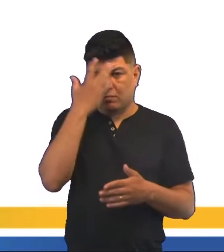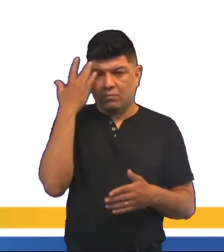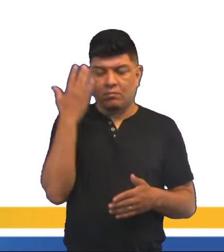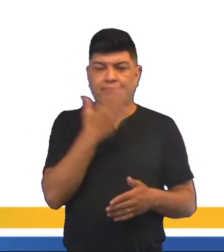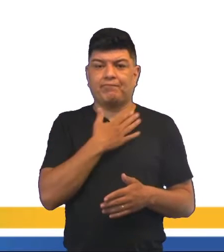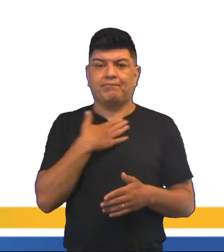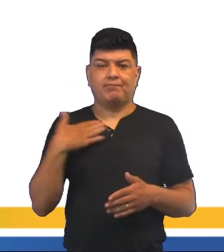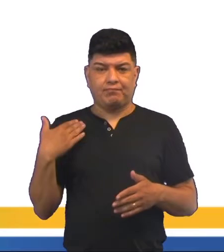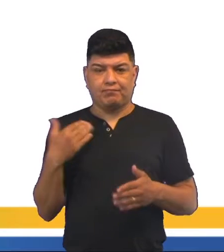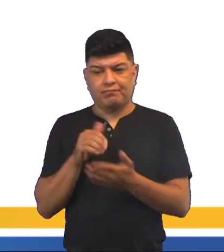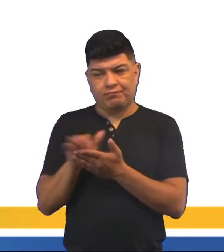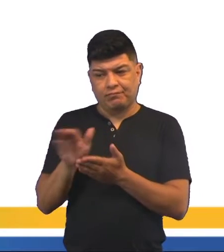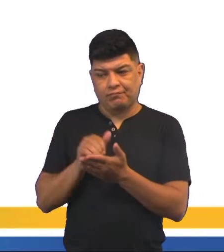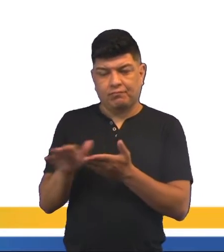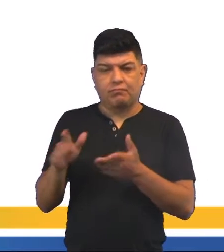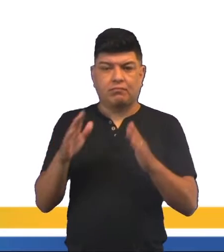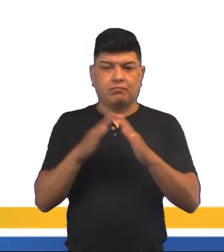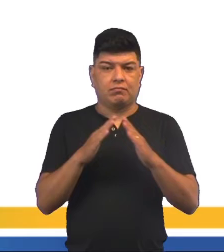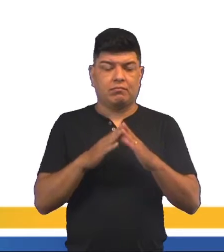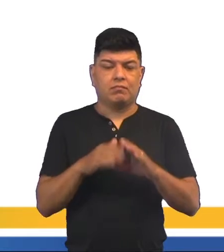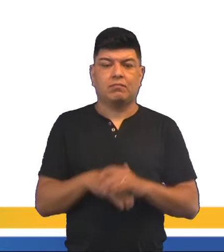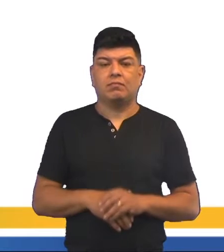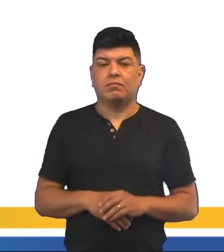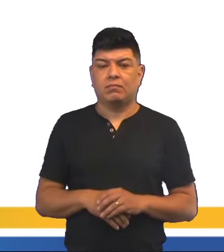foram mortas, né, e expulsas de suas terras.